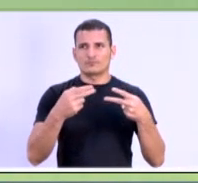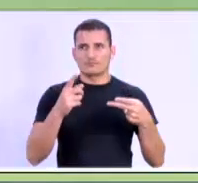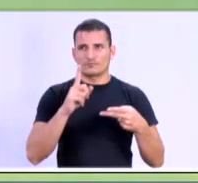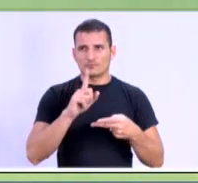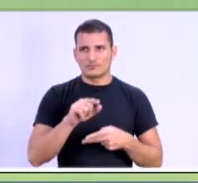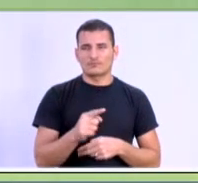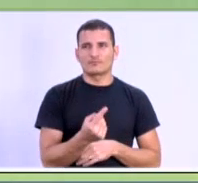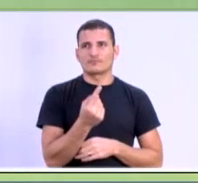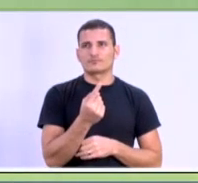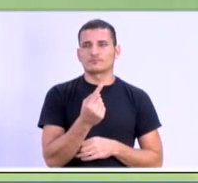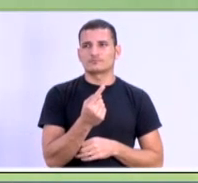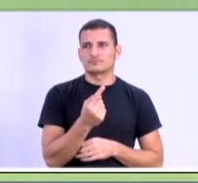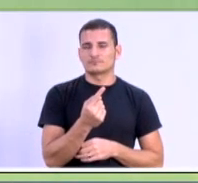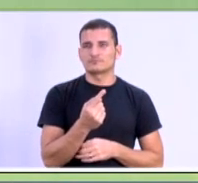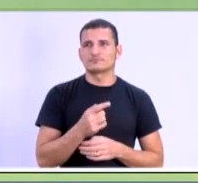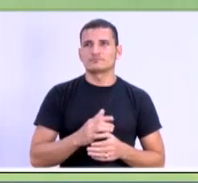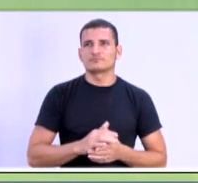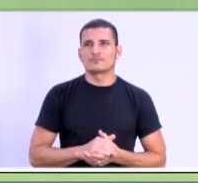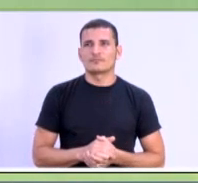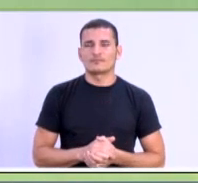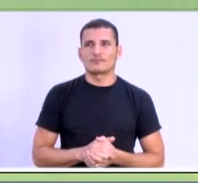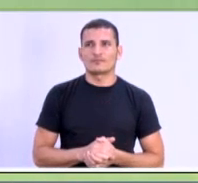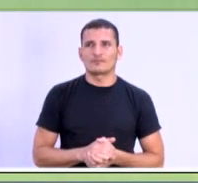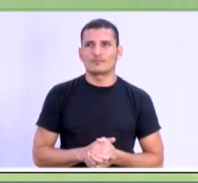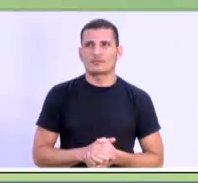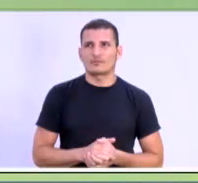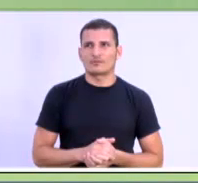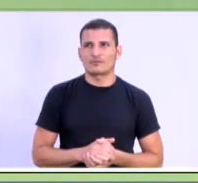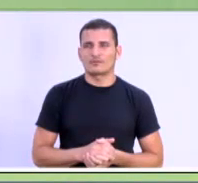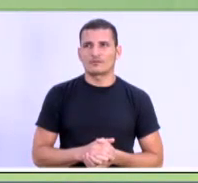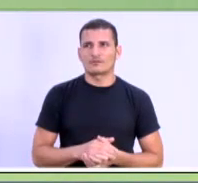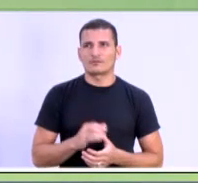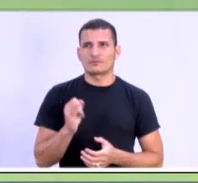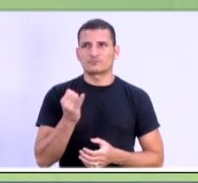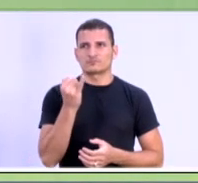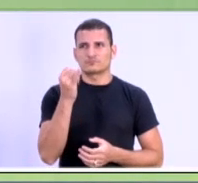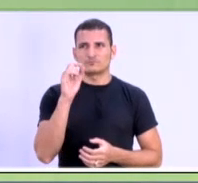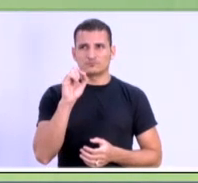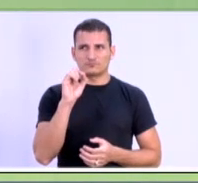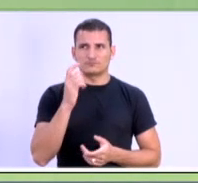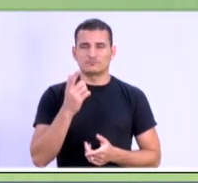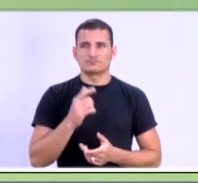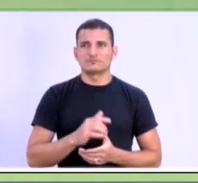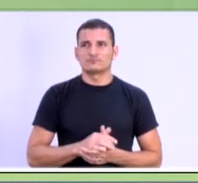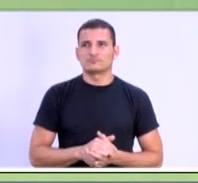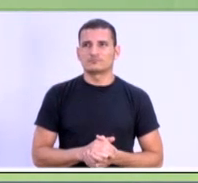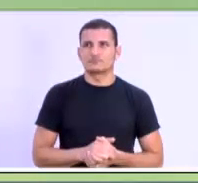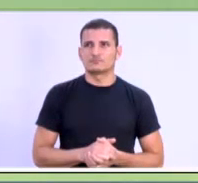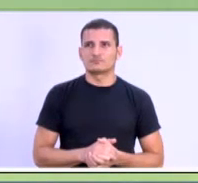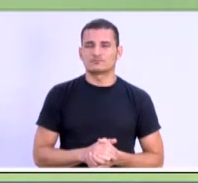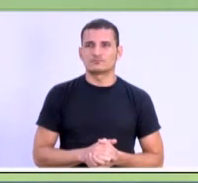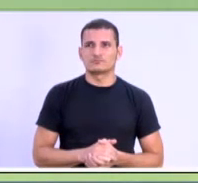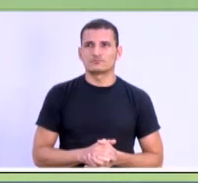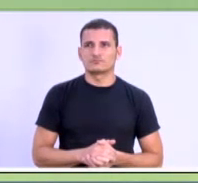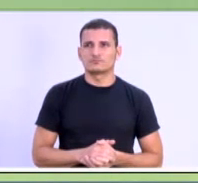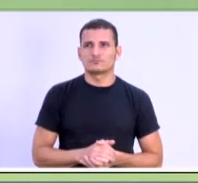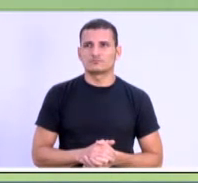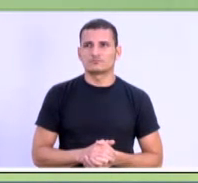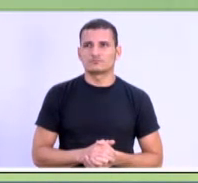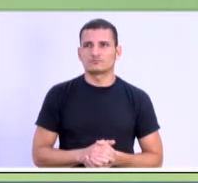né? O importante é que, naturalmente, vamos dar uma olhada aqui, vamos explicar para vocês